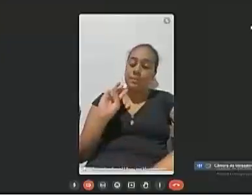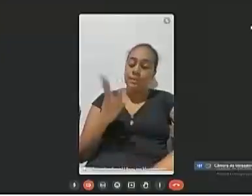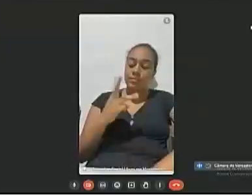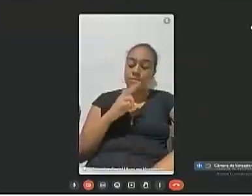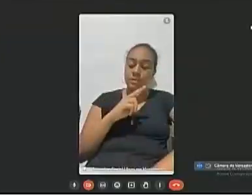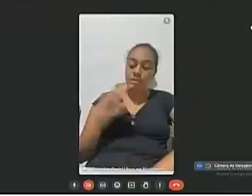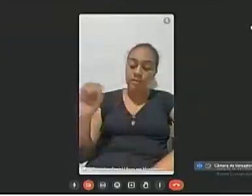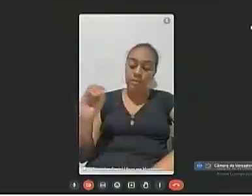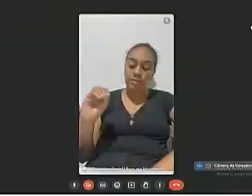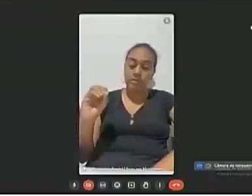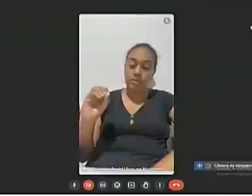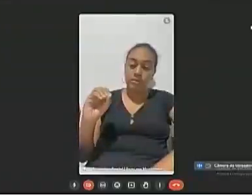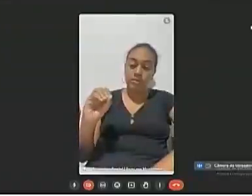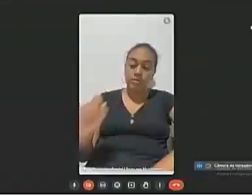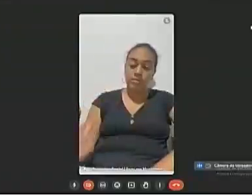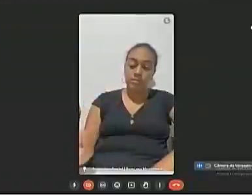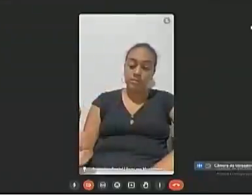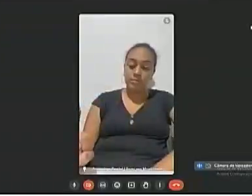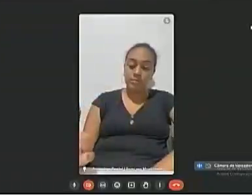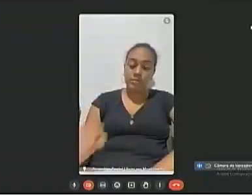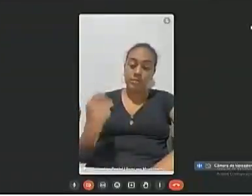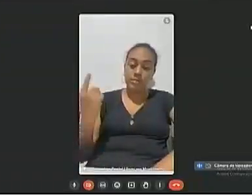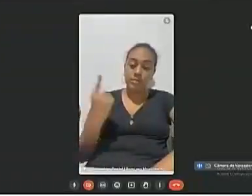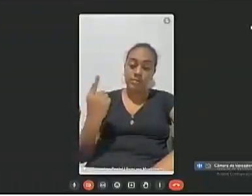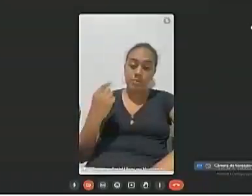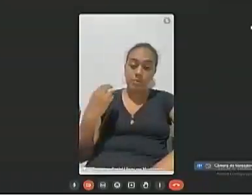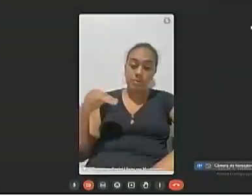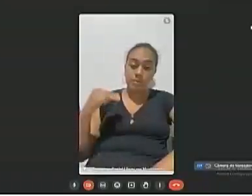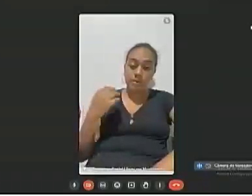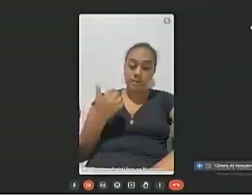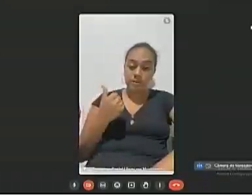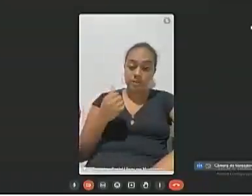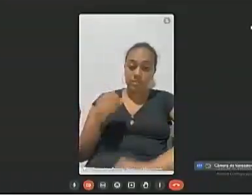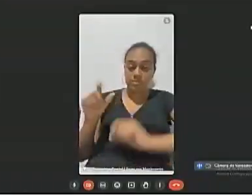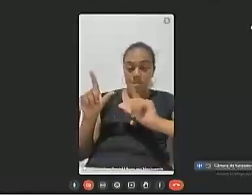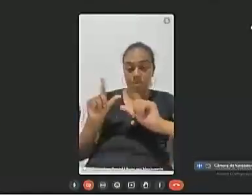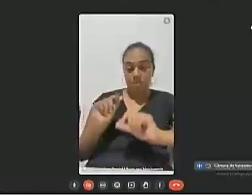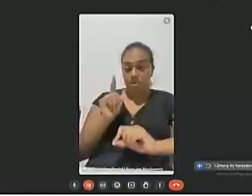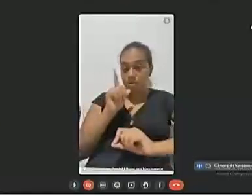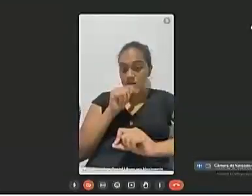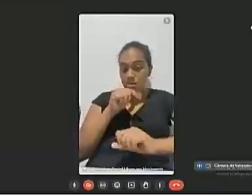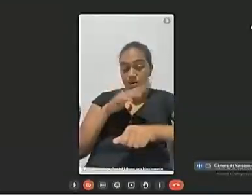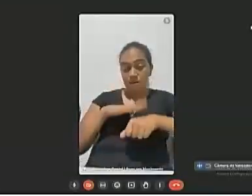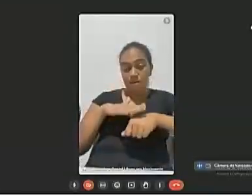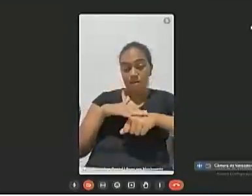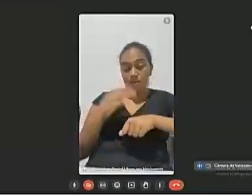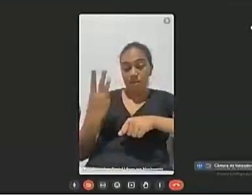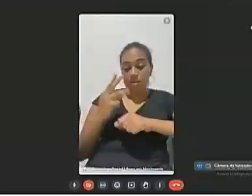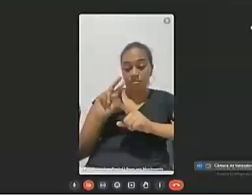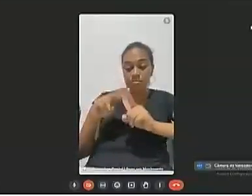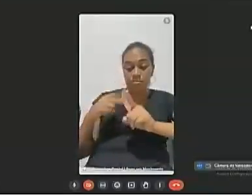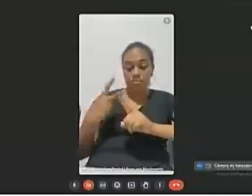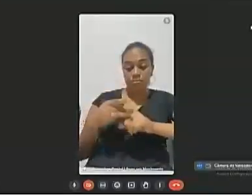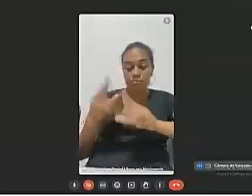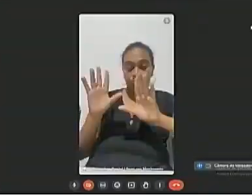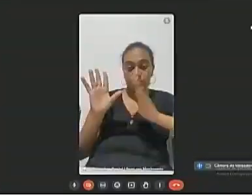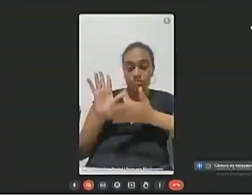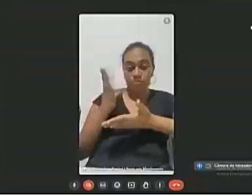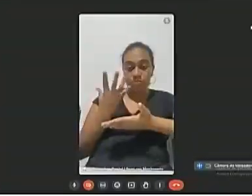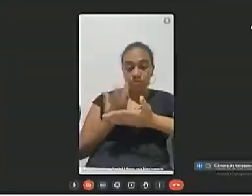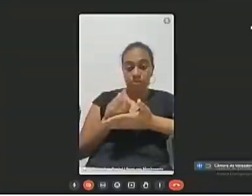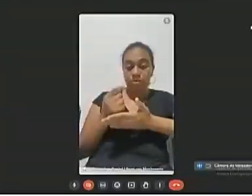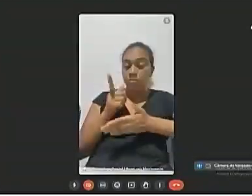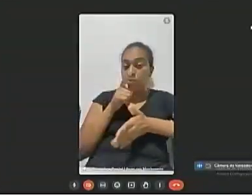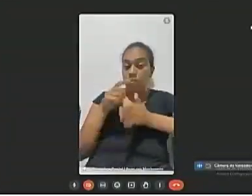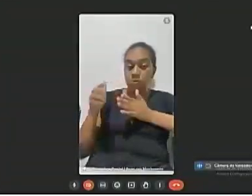ponto X lá, ó, 1,60 m a menos de água. Se a gente fizesse 3 duplicações e ainda baixasse um rio. O custo dessa